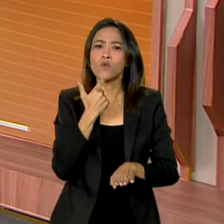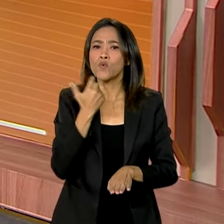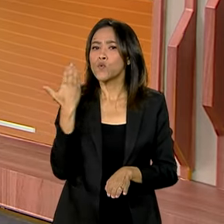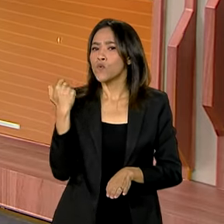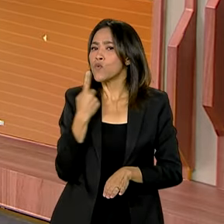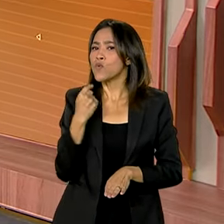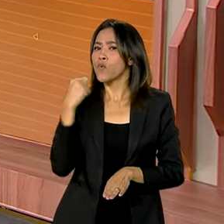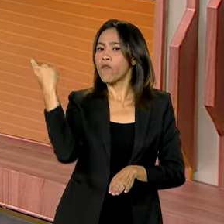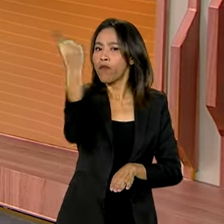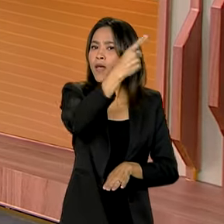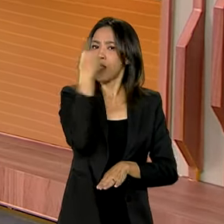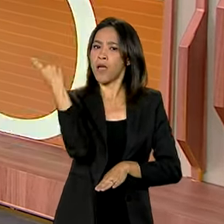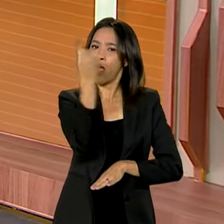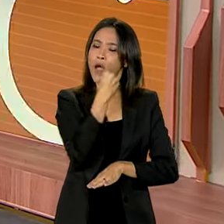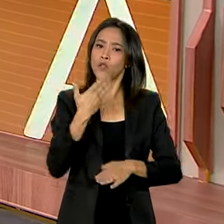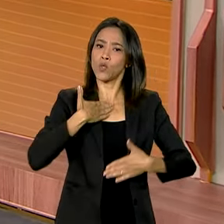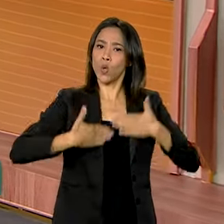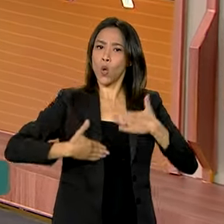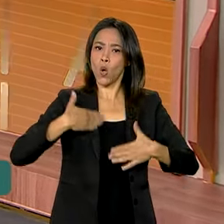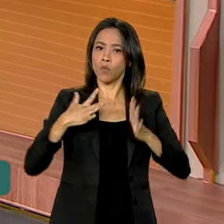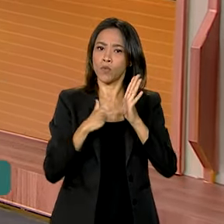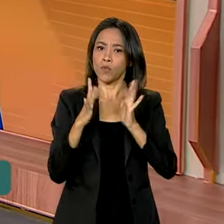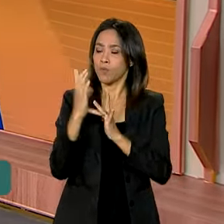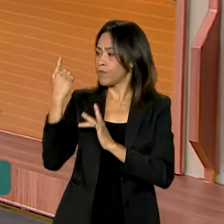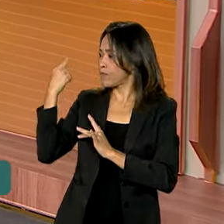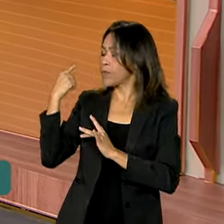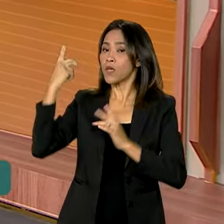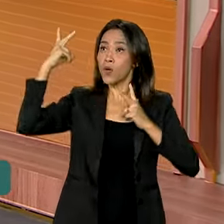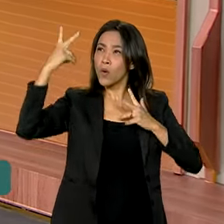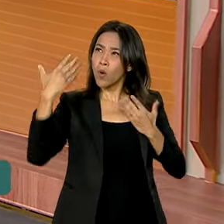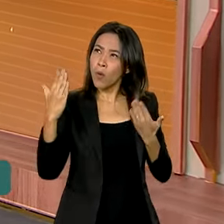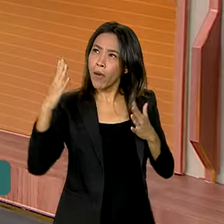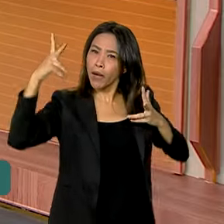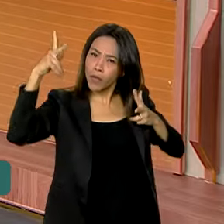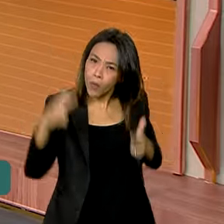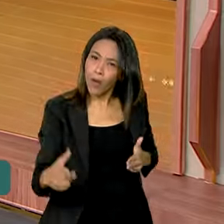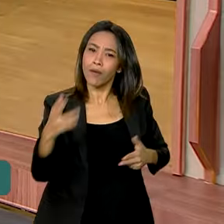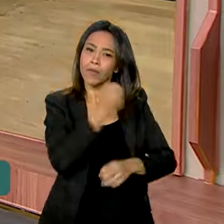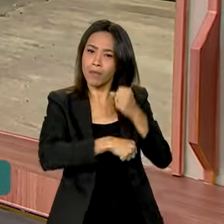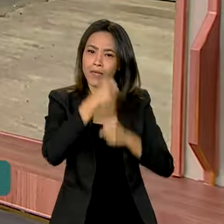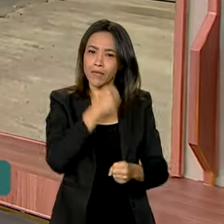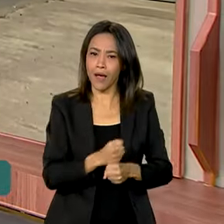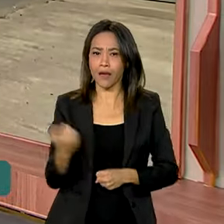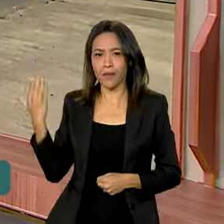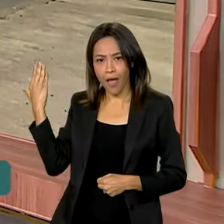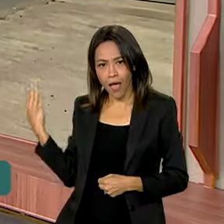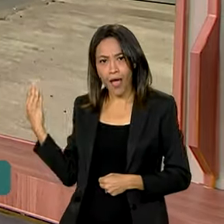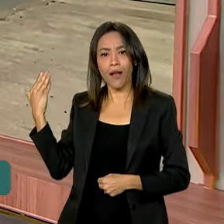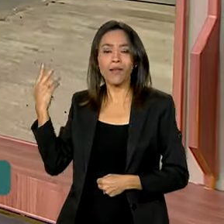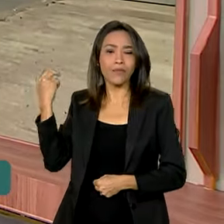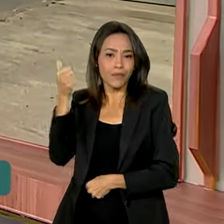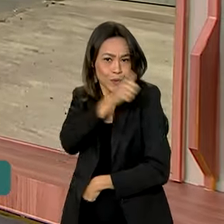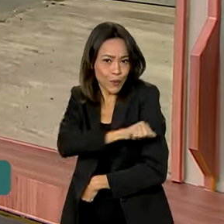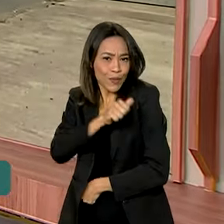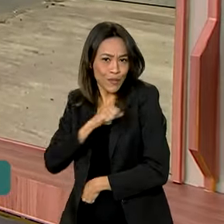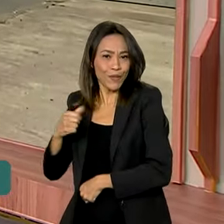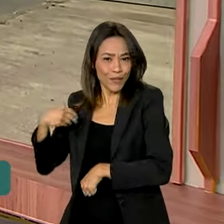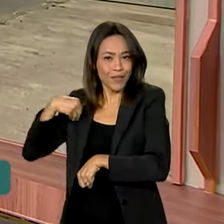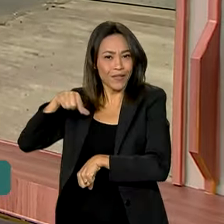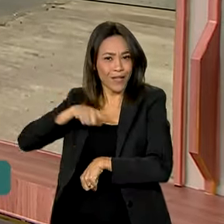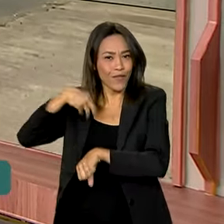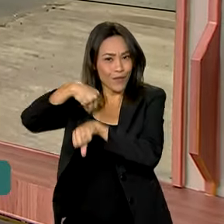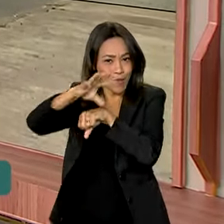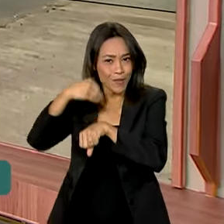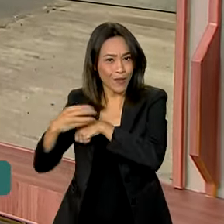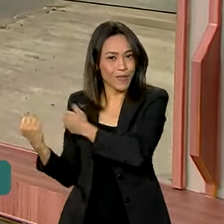Christi. O balanço compara o mesmo período do ano passado. A repórter Cláudia Boiunga, lá no Rio de Janeiro, tem as informações para a